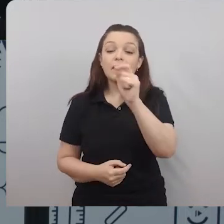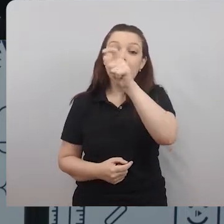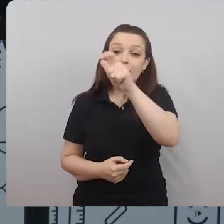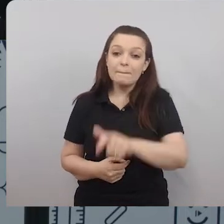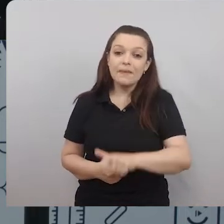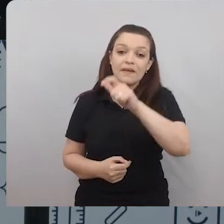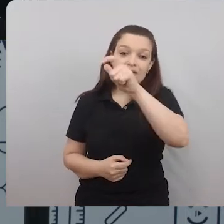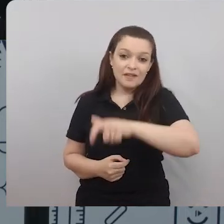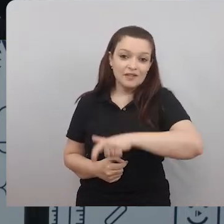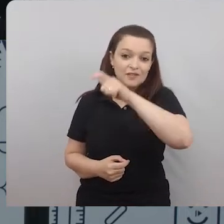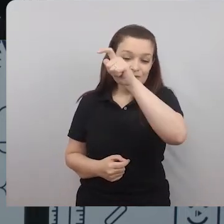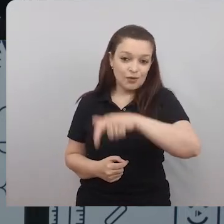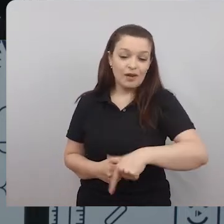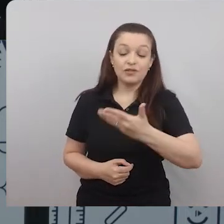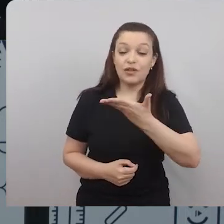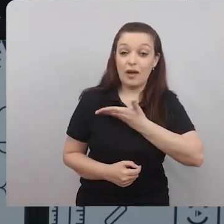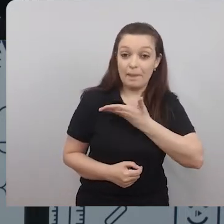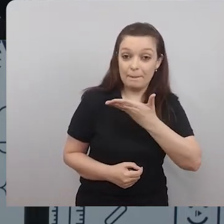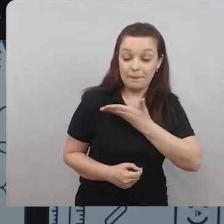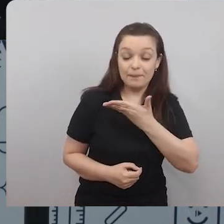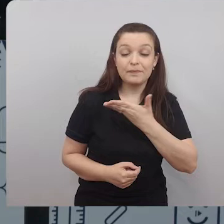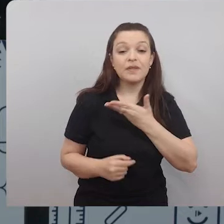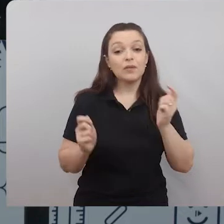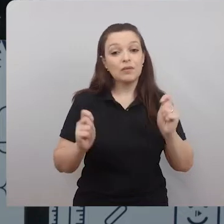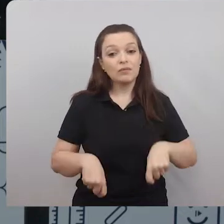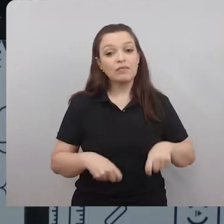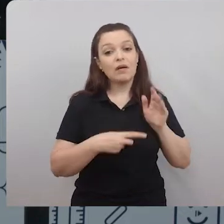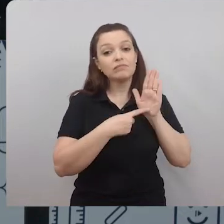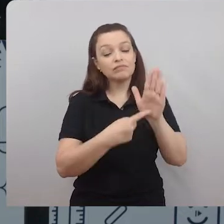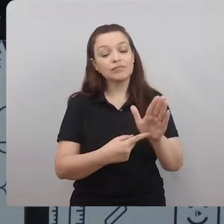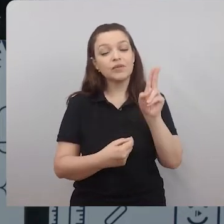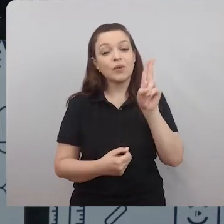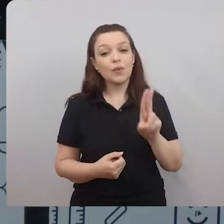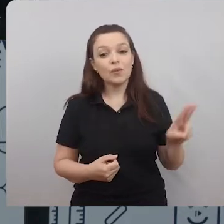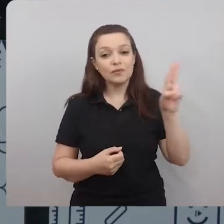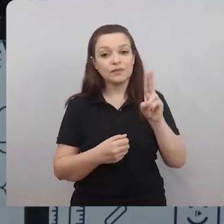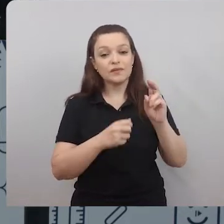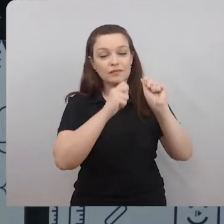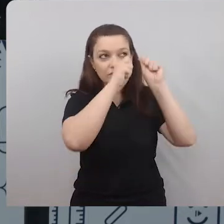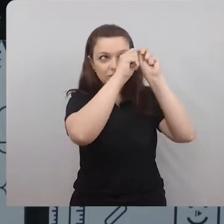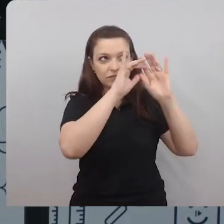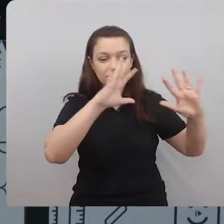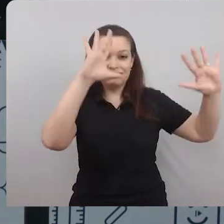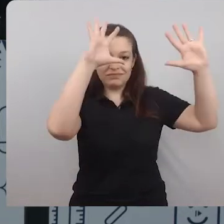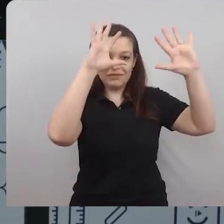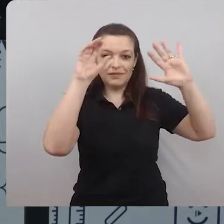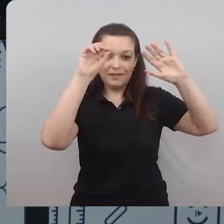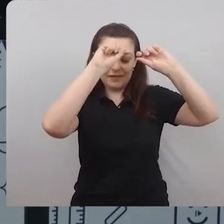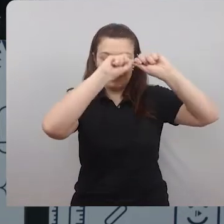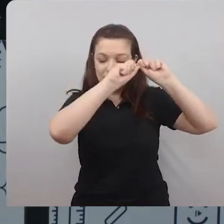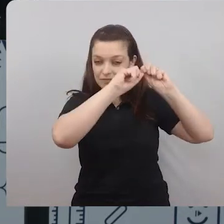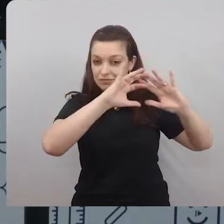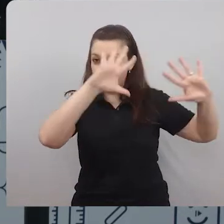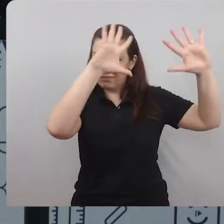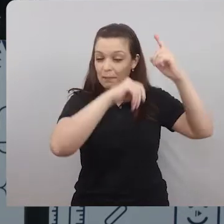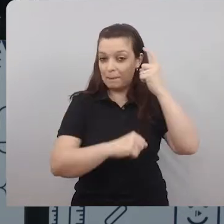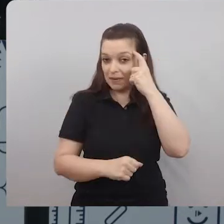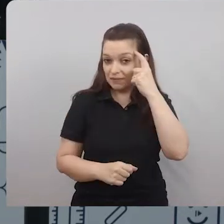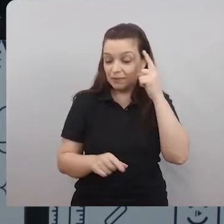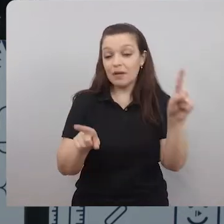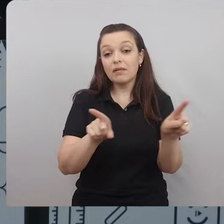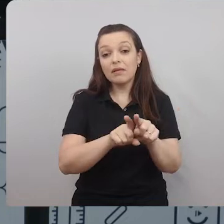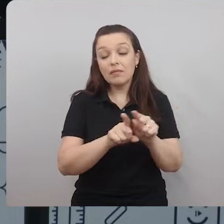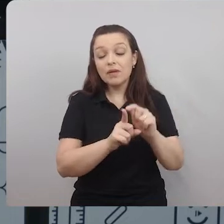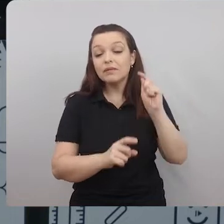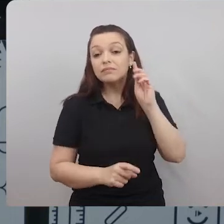nossos personagens, os nossos amigos virtuais, utilizando aí esses dois balões, para a gente